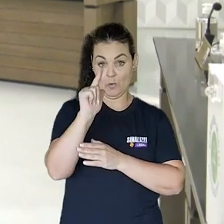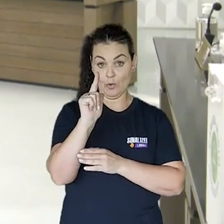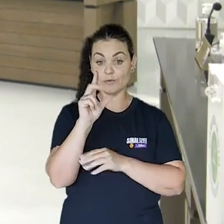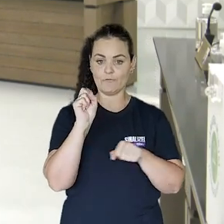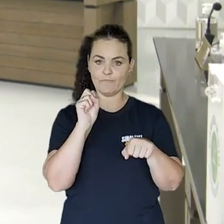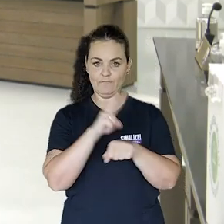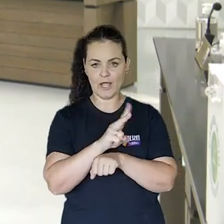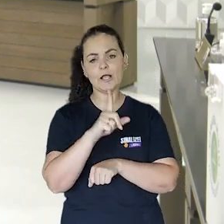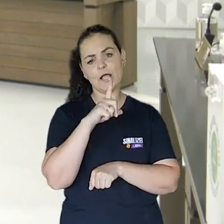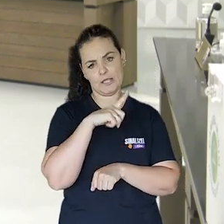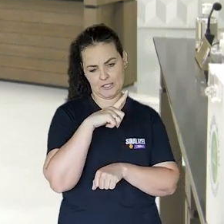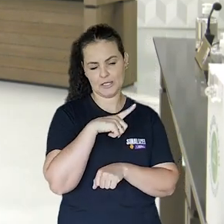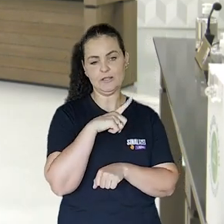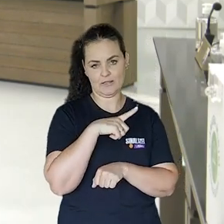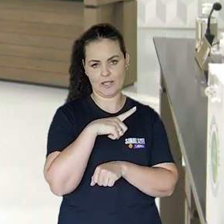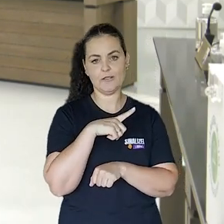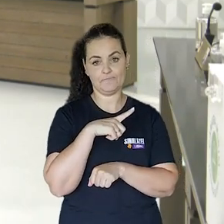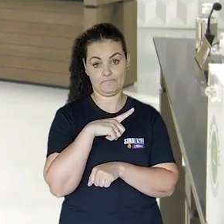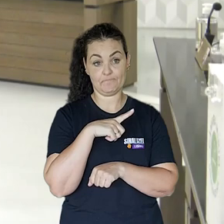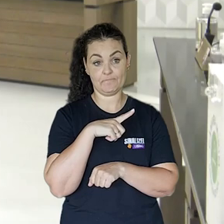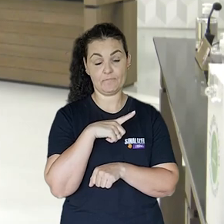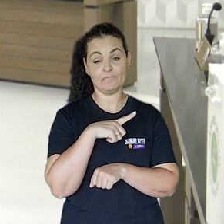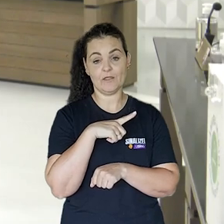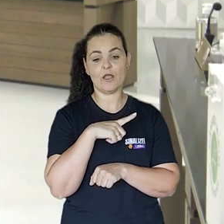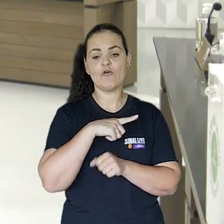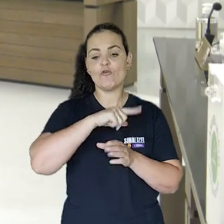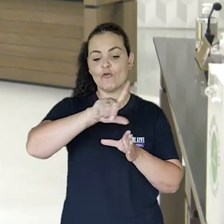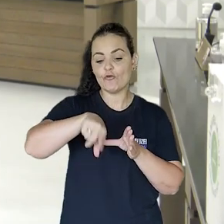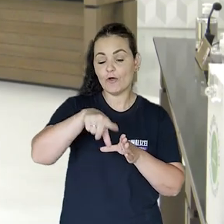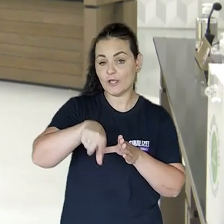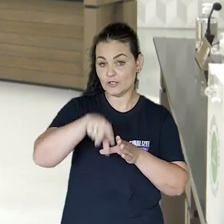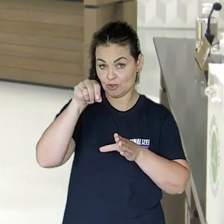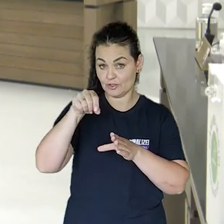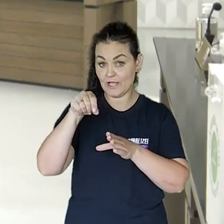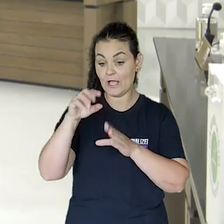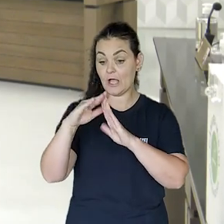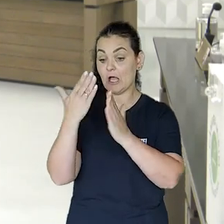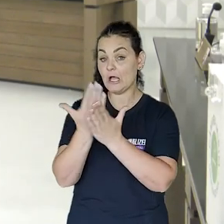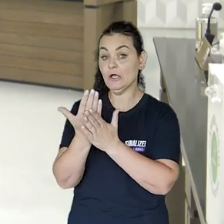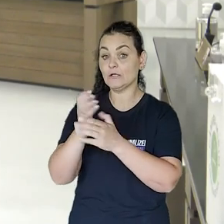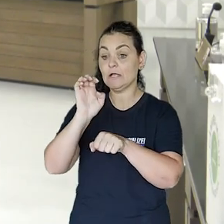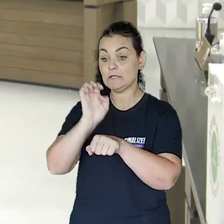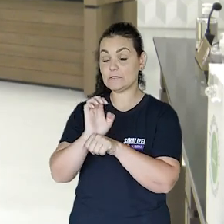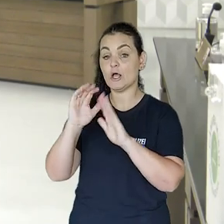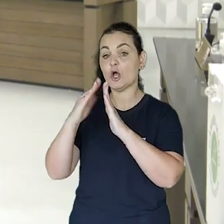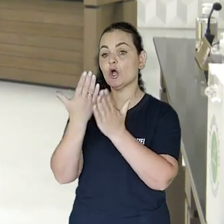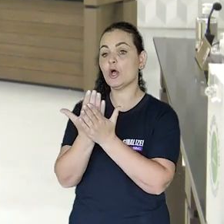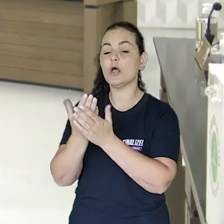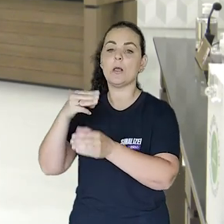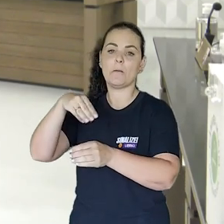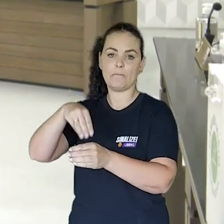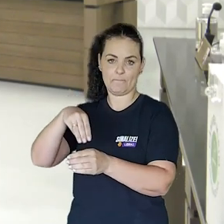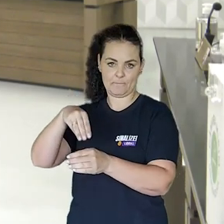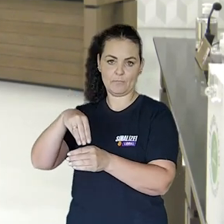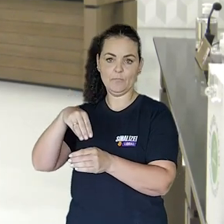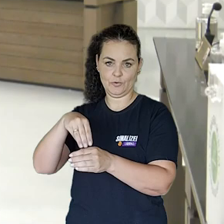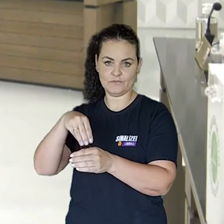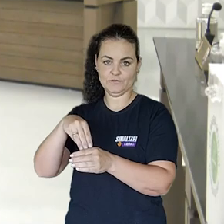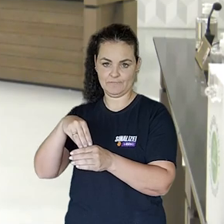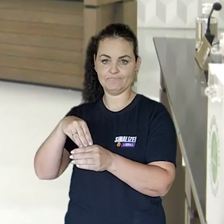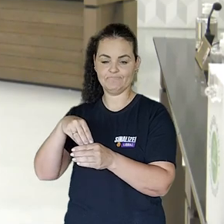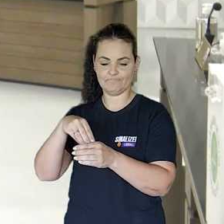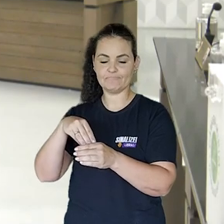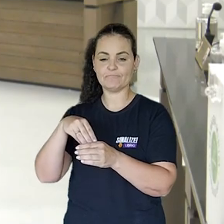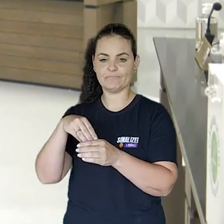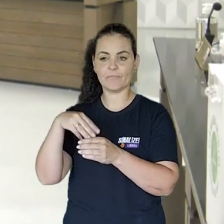ensino, será sorteada entre as escolas de rede municipal e estadual que não participarão do programa Vereador Mirim no